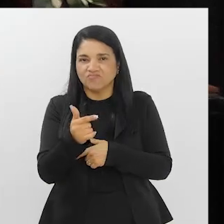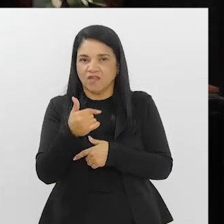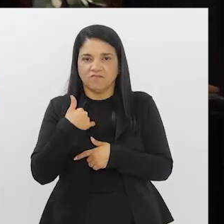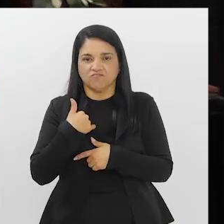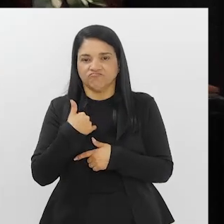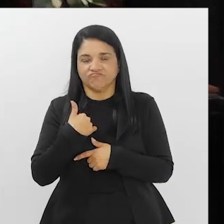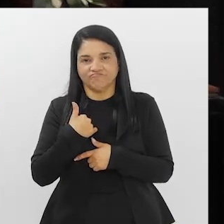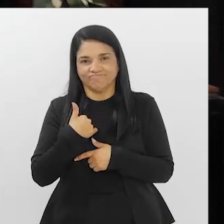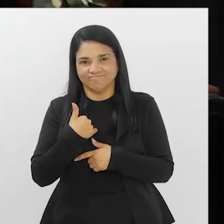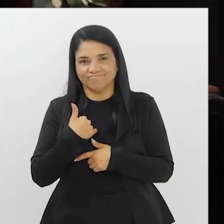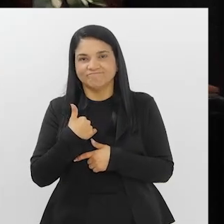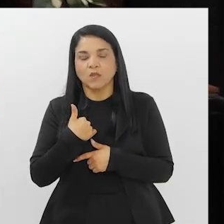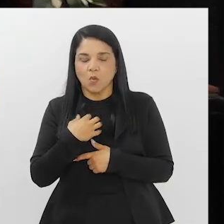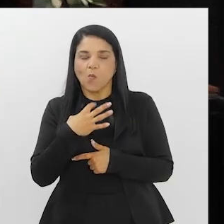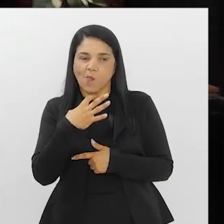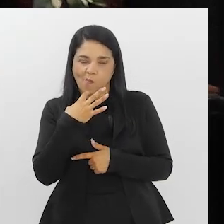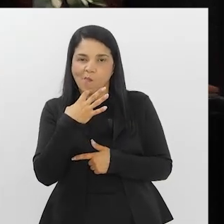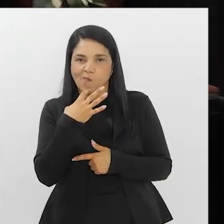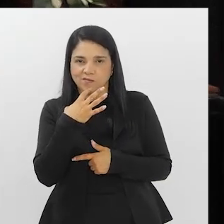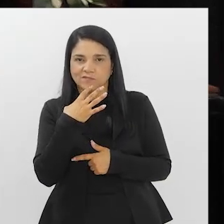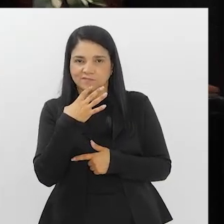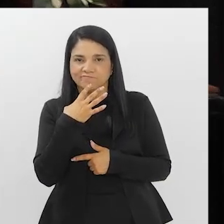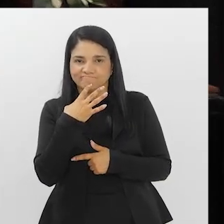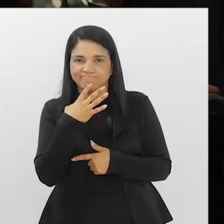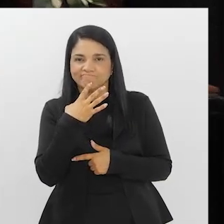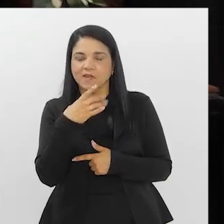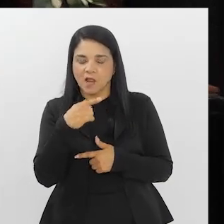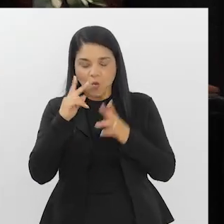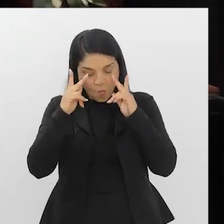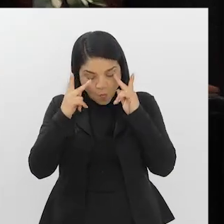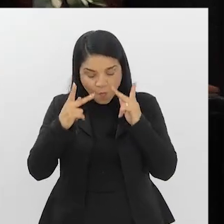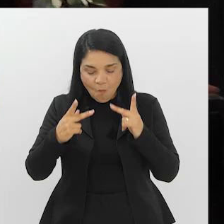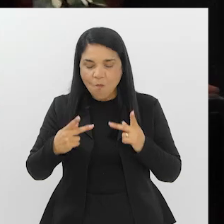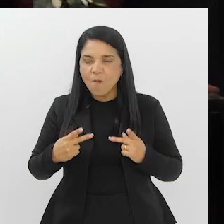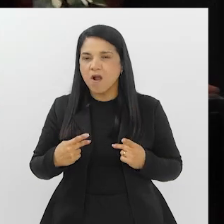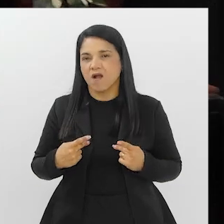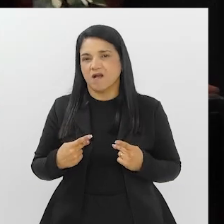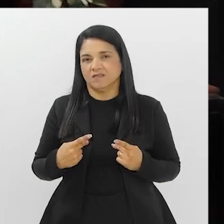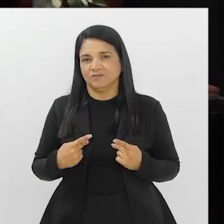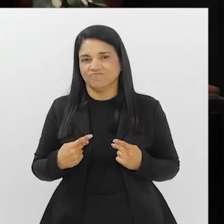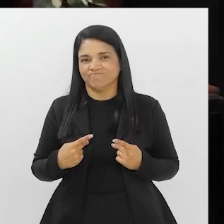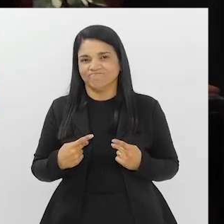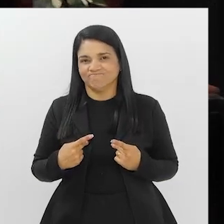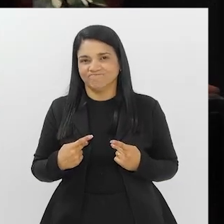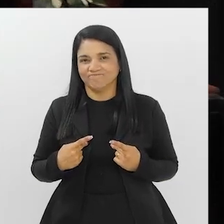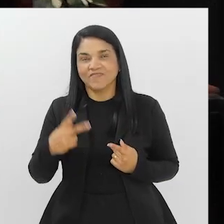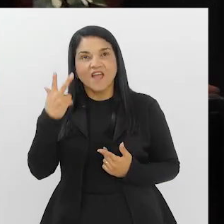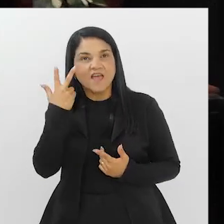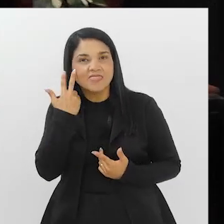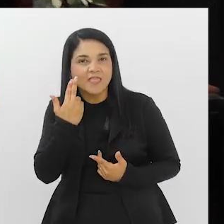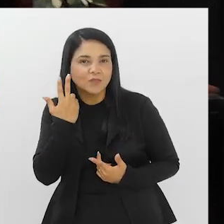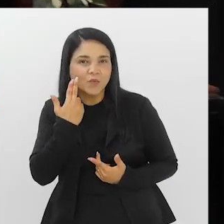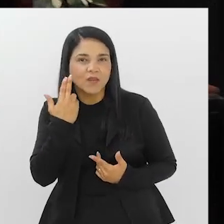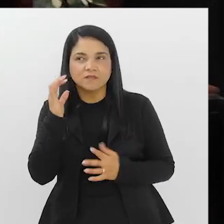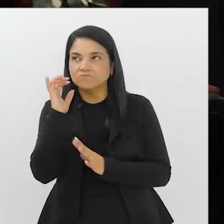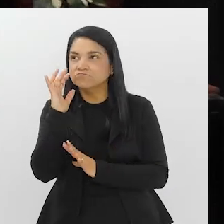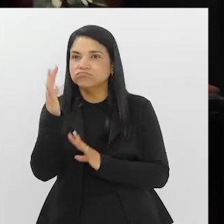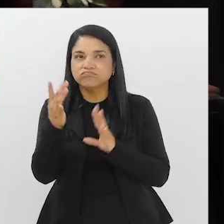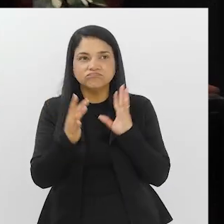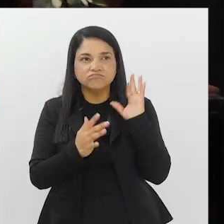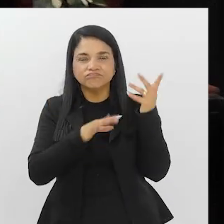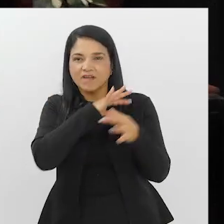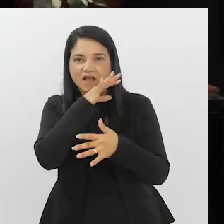não foi assim. Então, eu reconheço isso como algo bastante humano, porque na natureza, né, presume-se